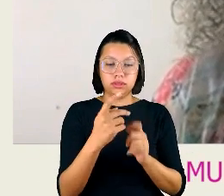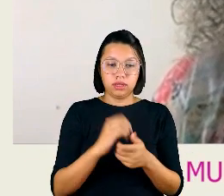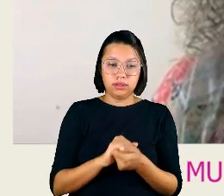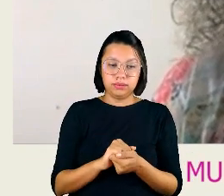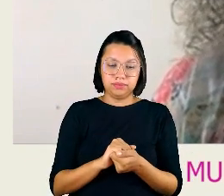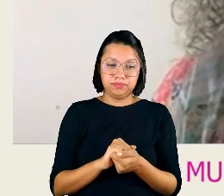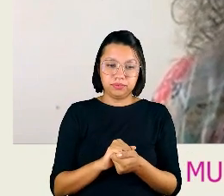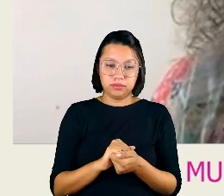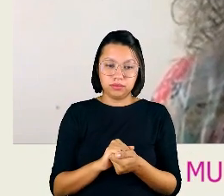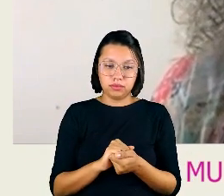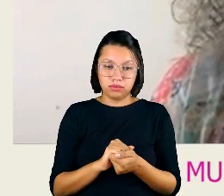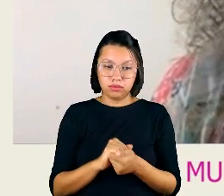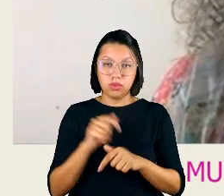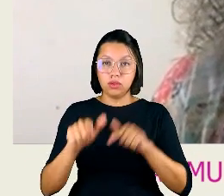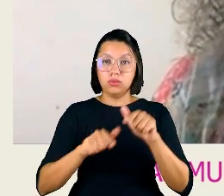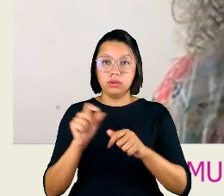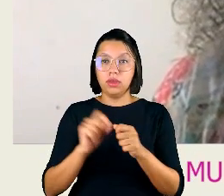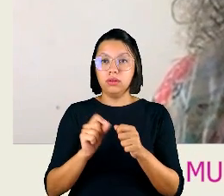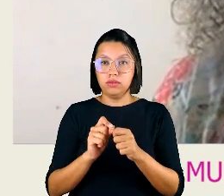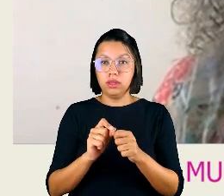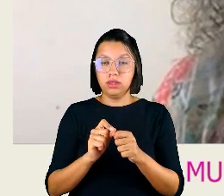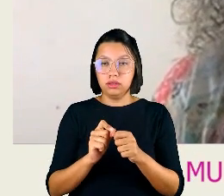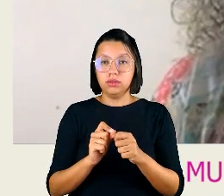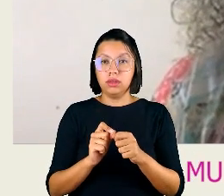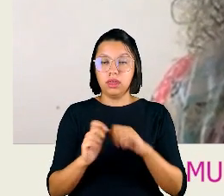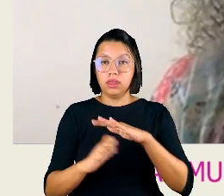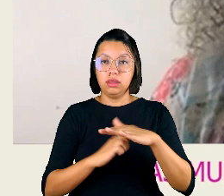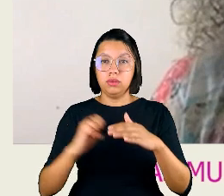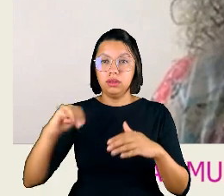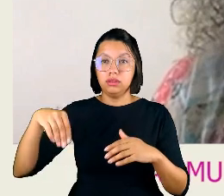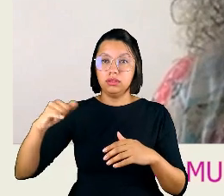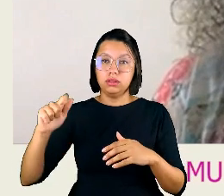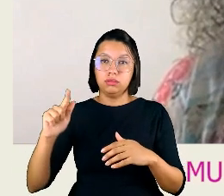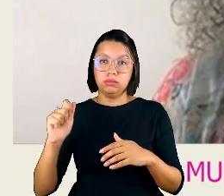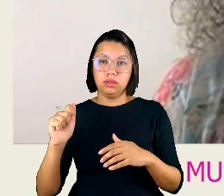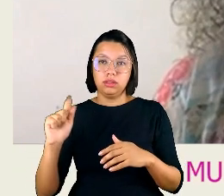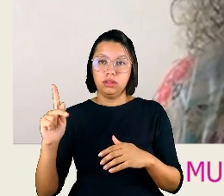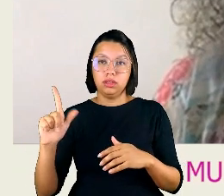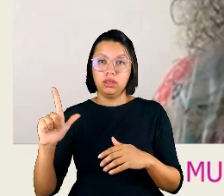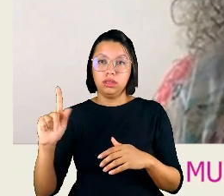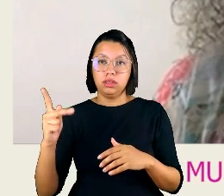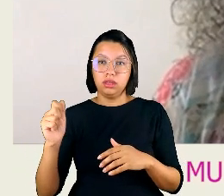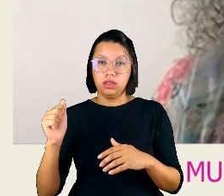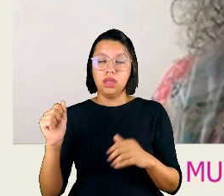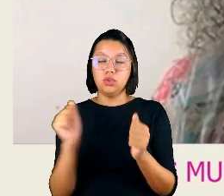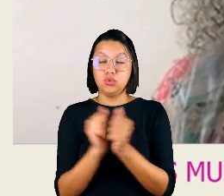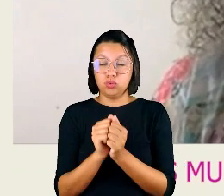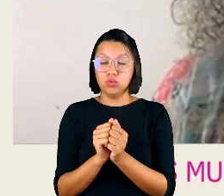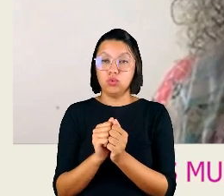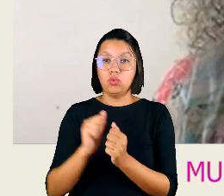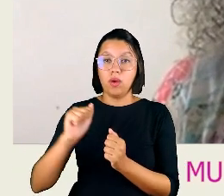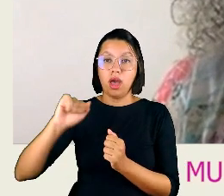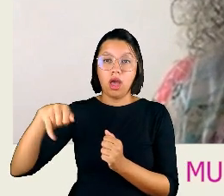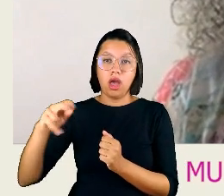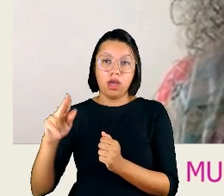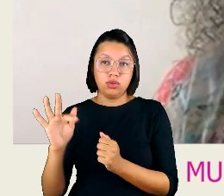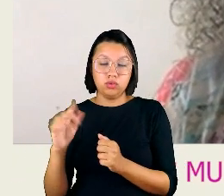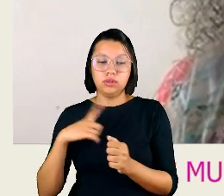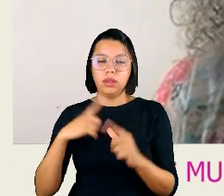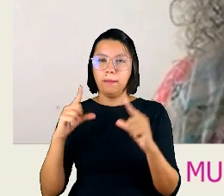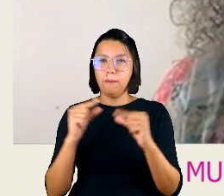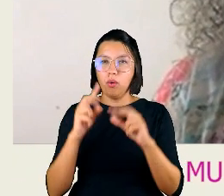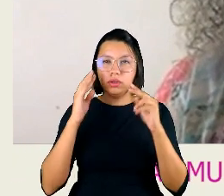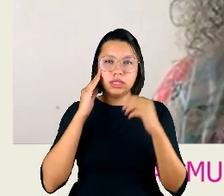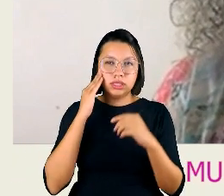da editora Migalhas, em parceria com a AJUF, e existe um pouco essa reflexão que a gente fez hoje aqui no